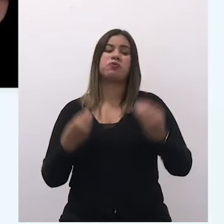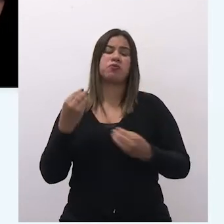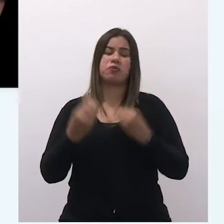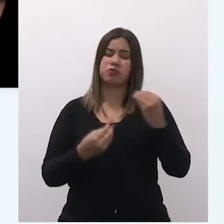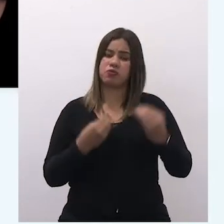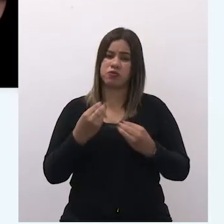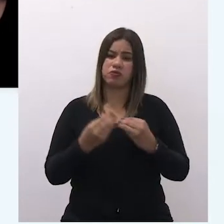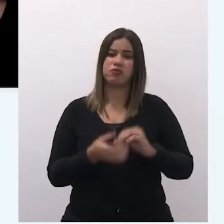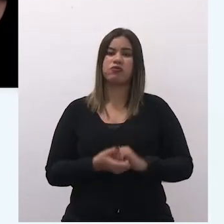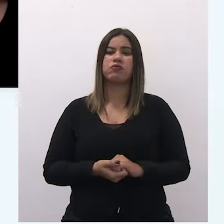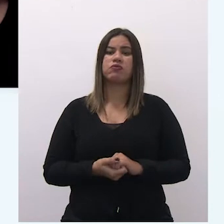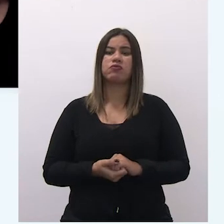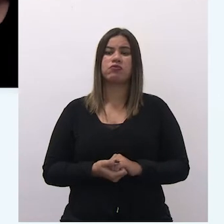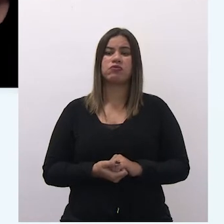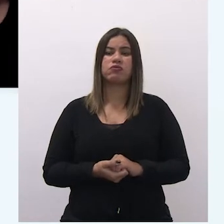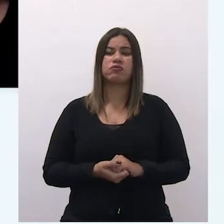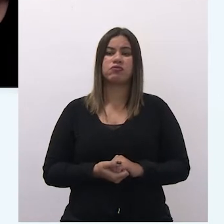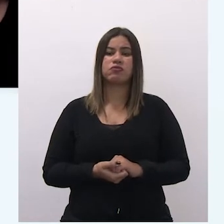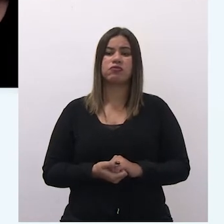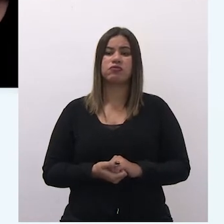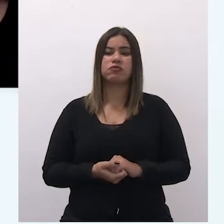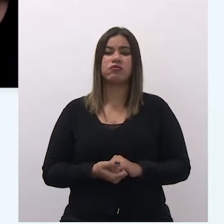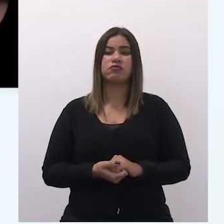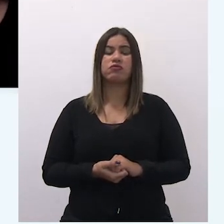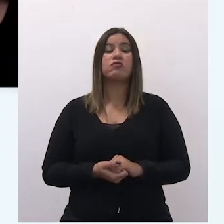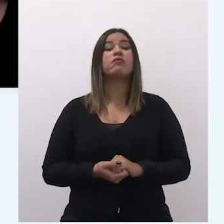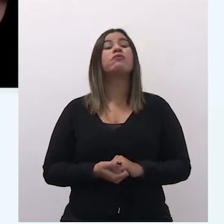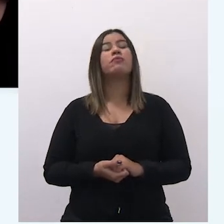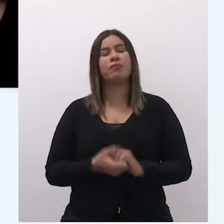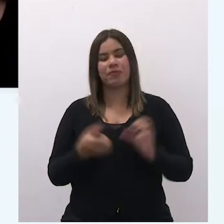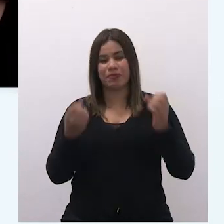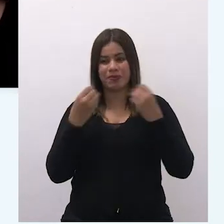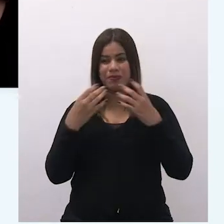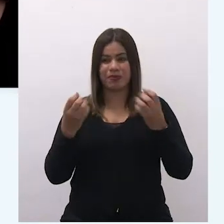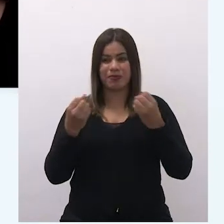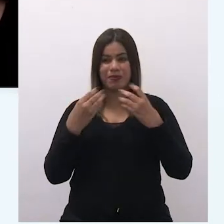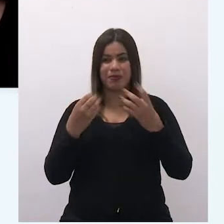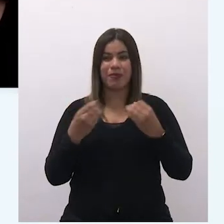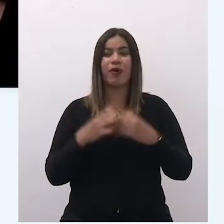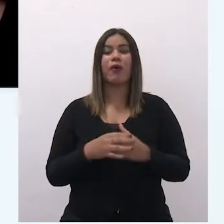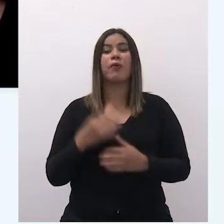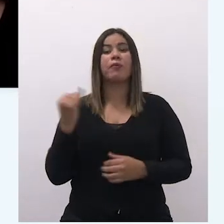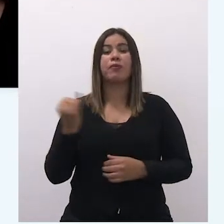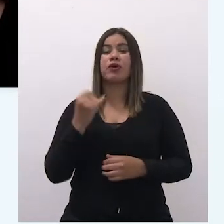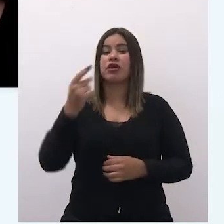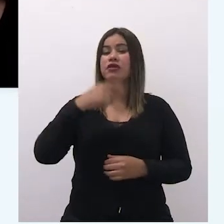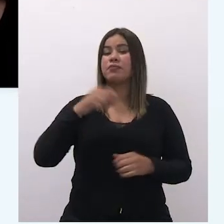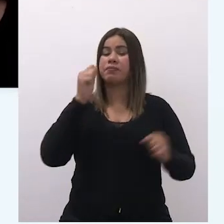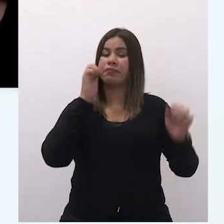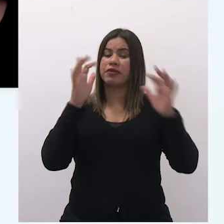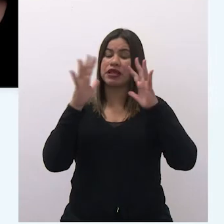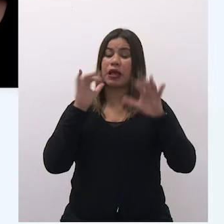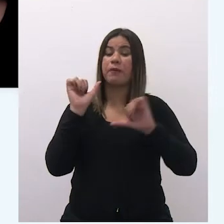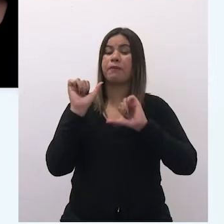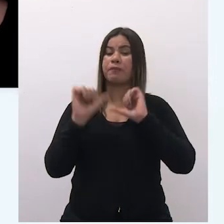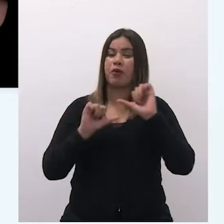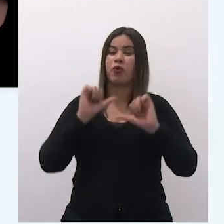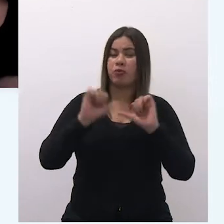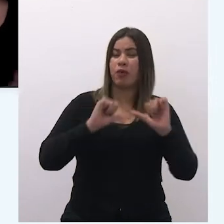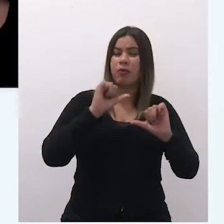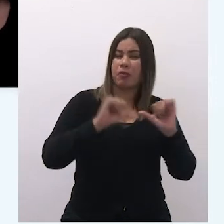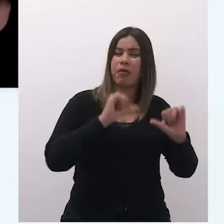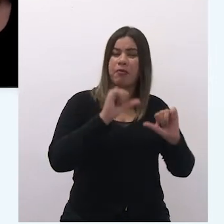da escolarização? Bom, Grazi, te ouvindo, né? É interessante a gente pensar quantas mudanças